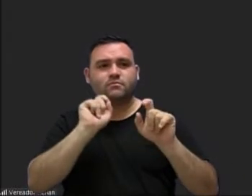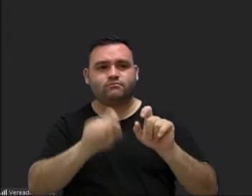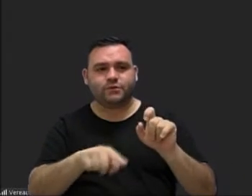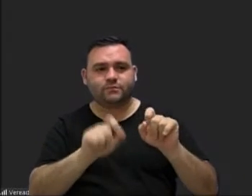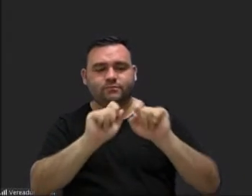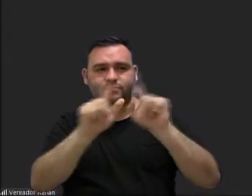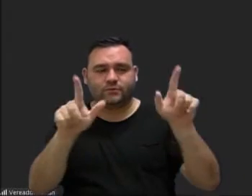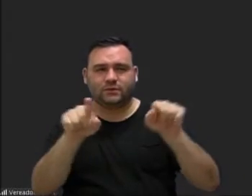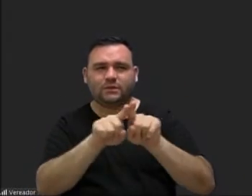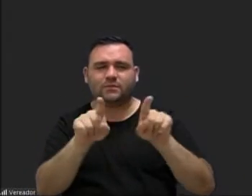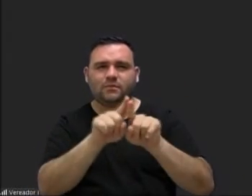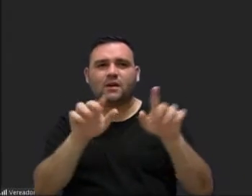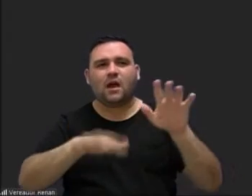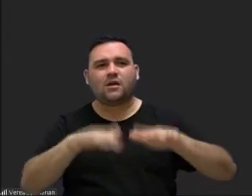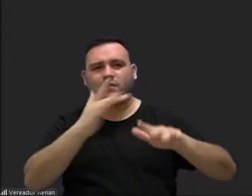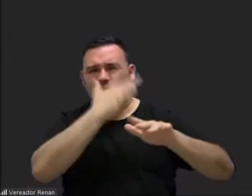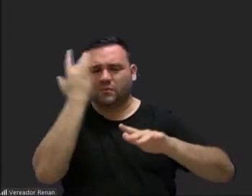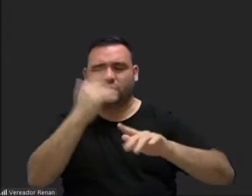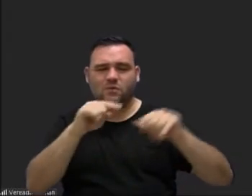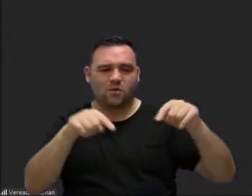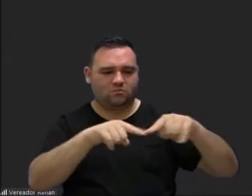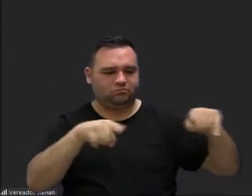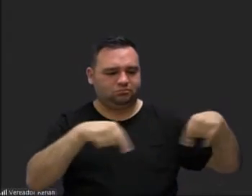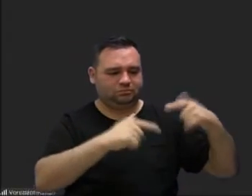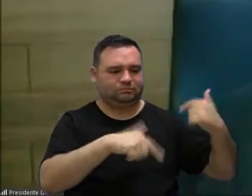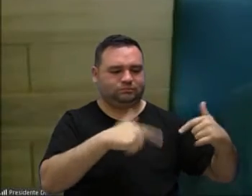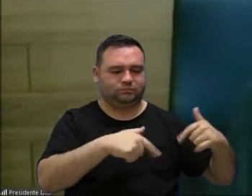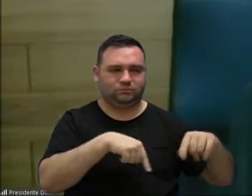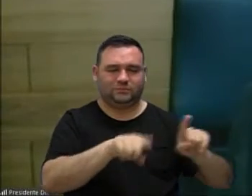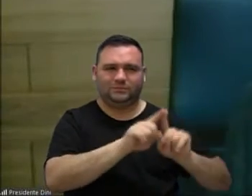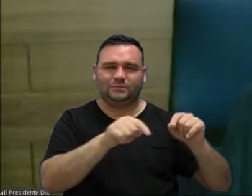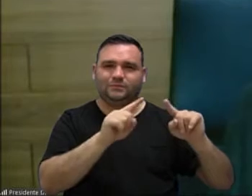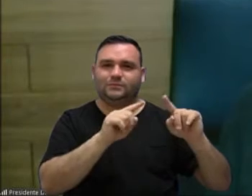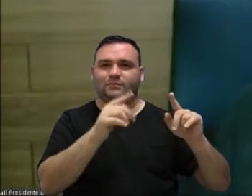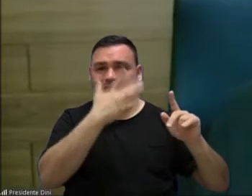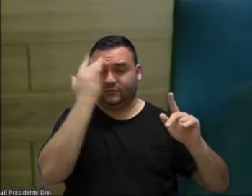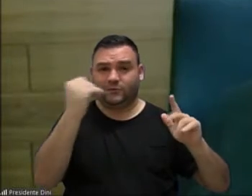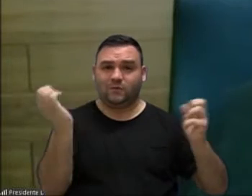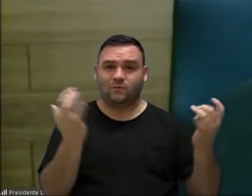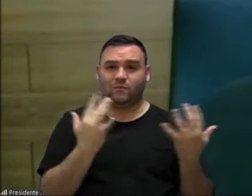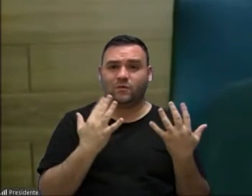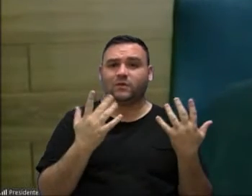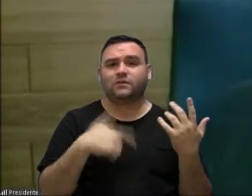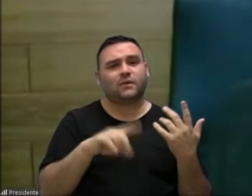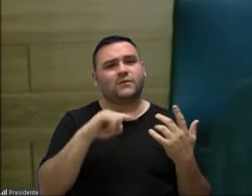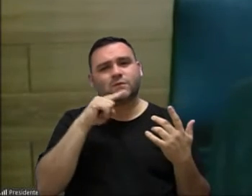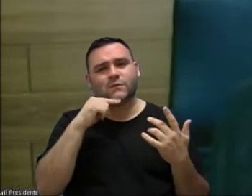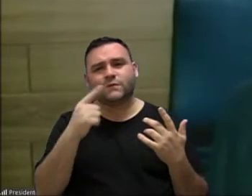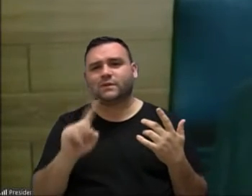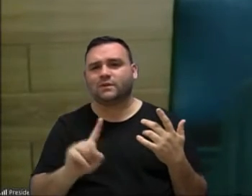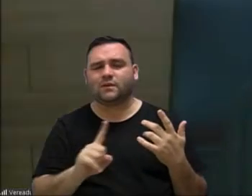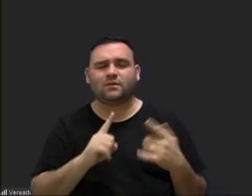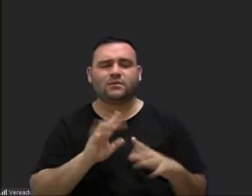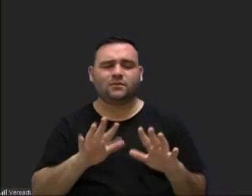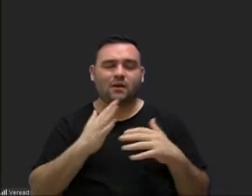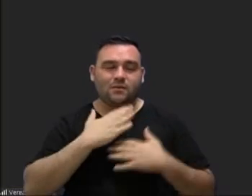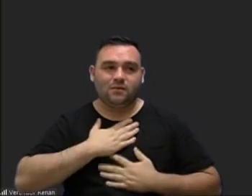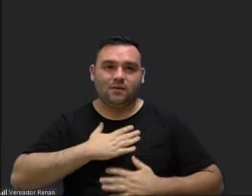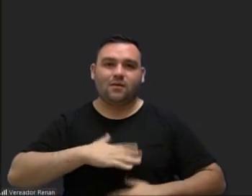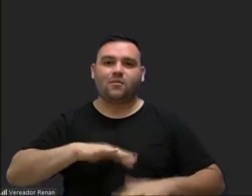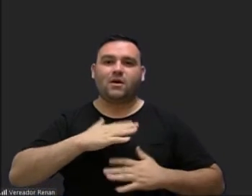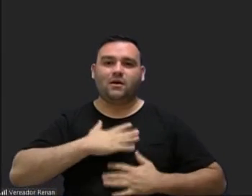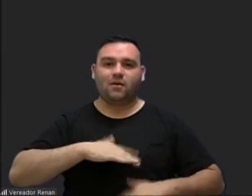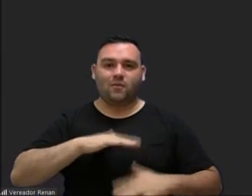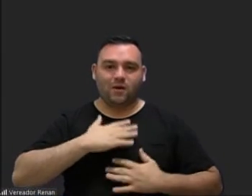e atender algum município no saguão no gabinete claro gente não tem dúvida sabe não calma presidente